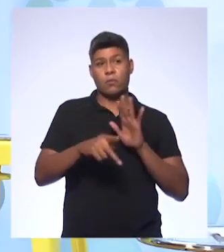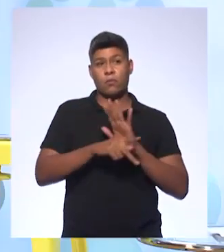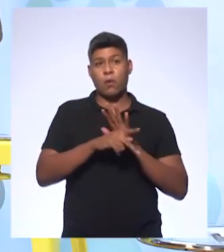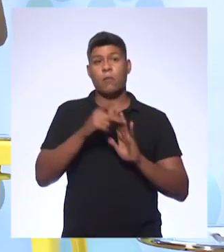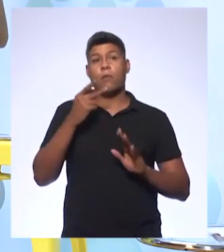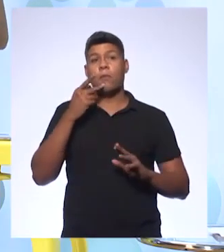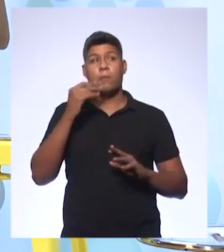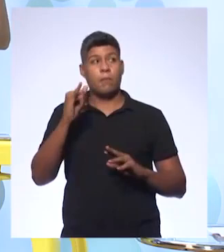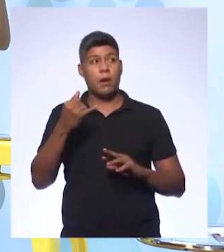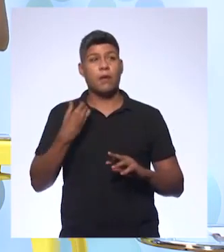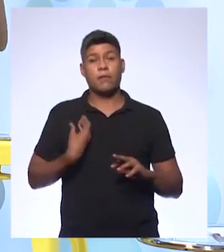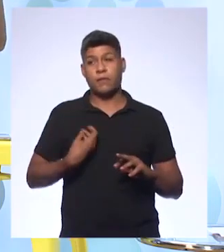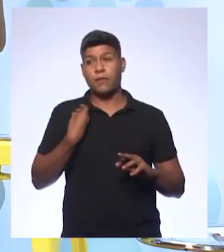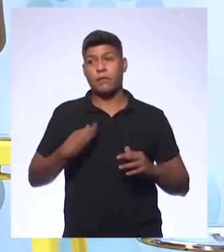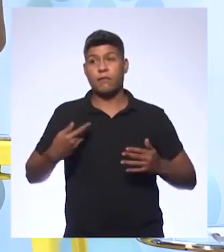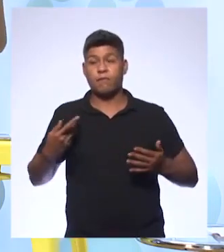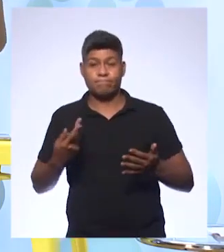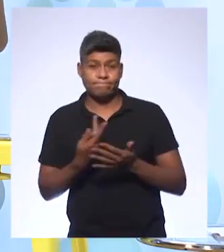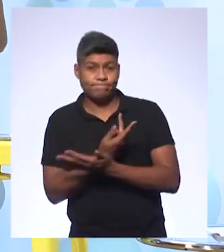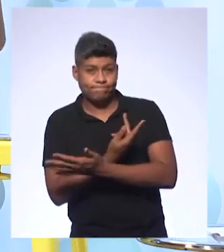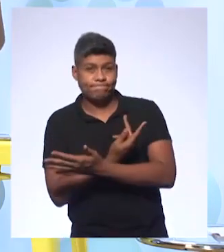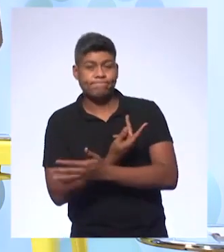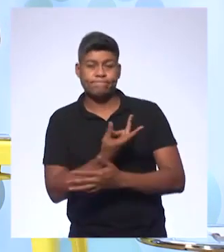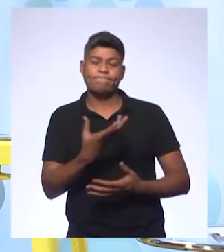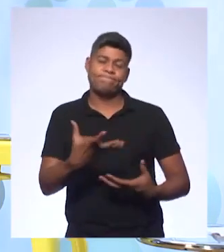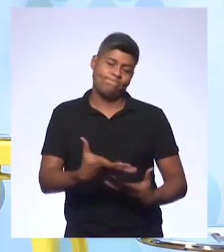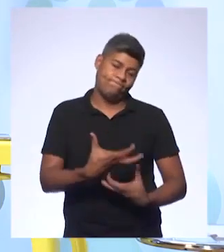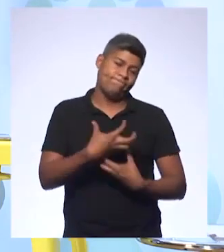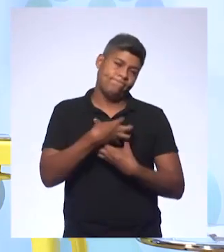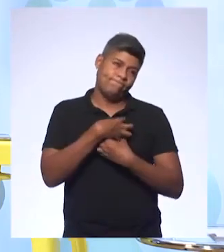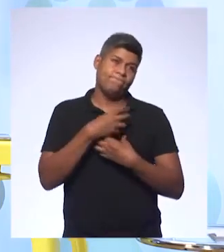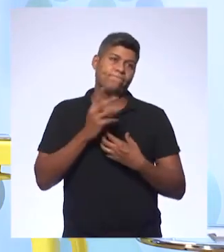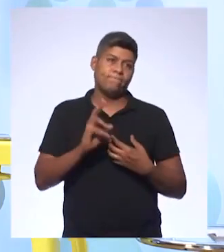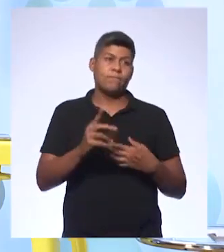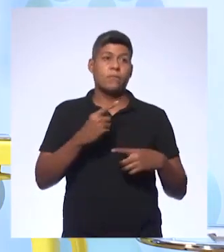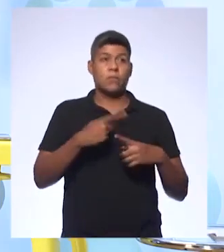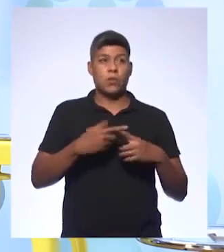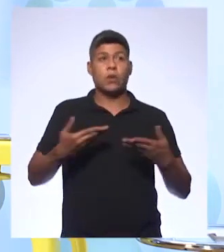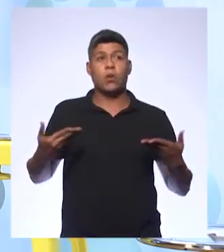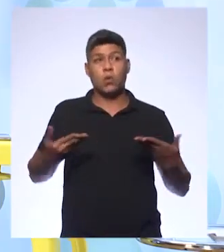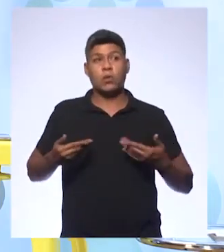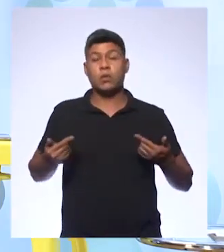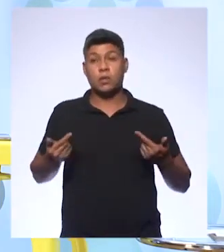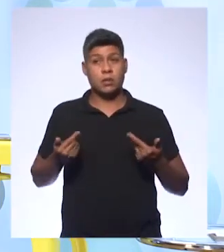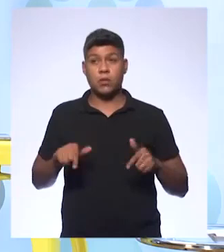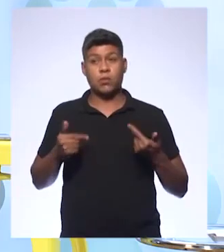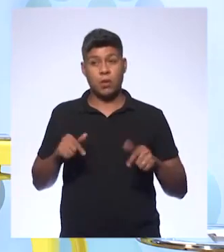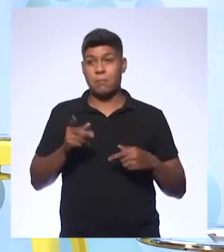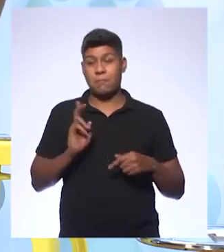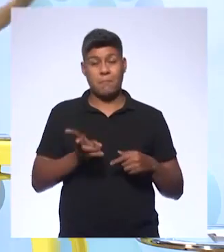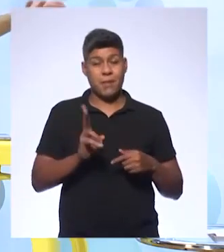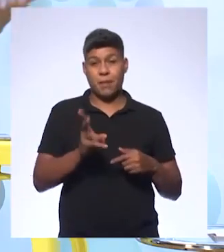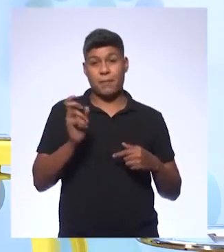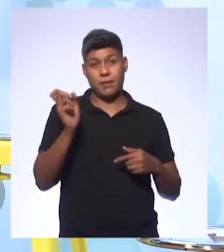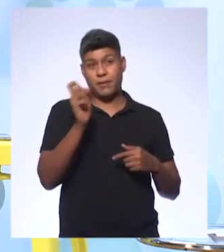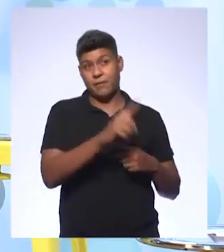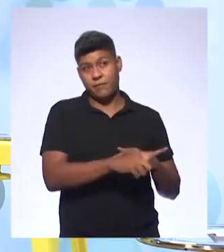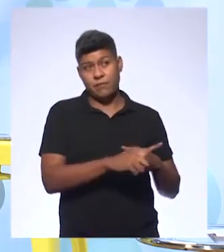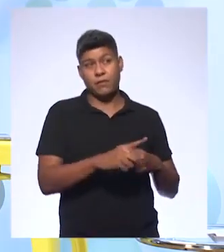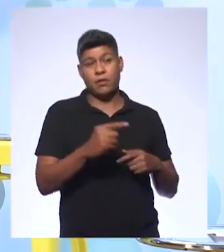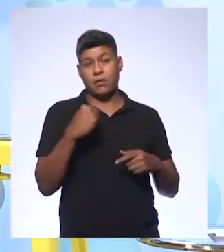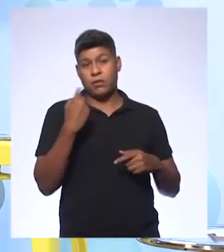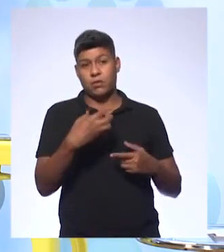pais que viveram situações de vulnerabilidade, isso toca profundamente. E não é porque hoje nós não temos a mesma dificuldade que nós não vamos